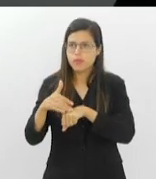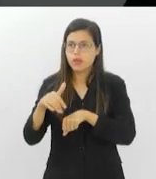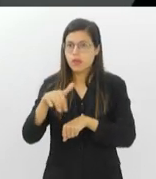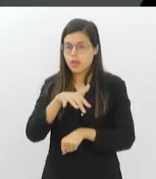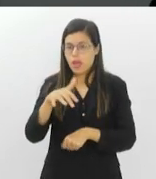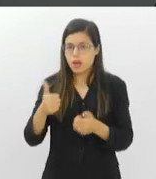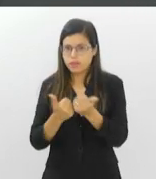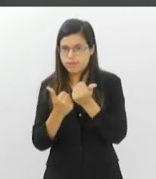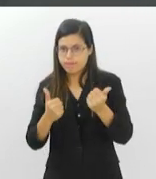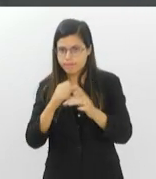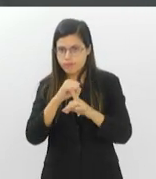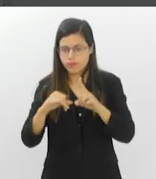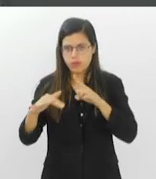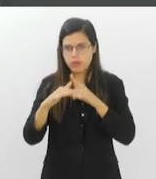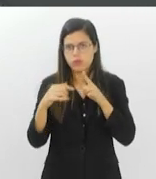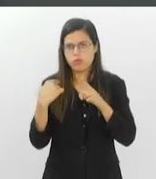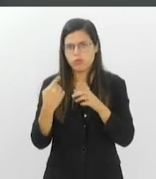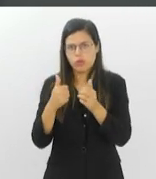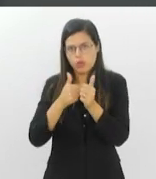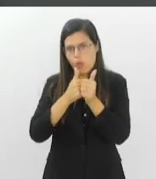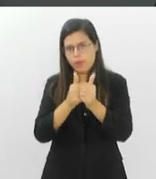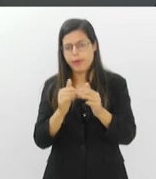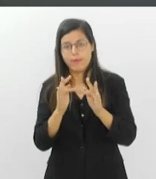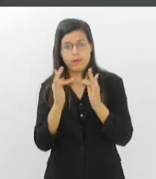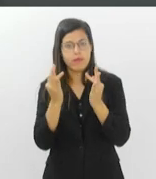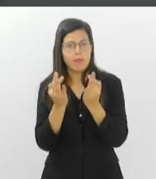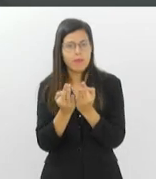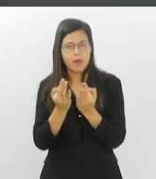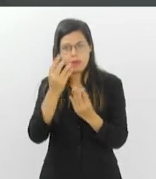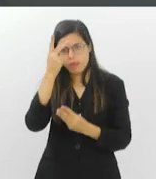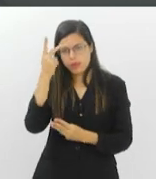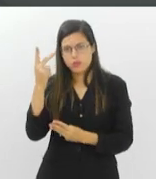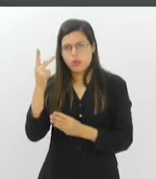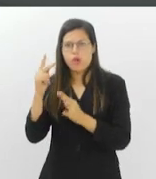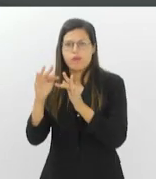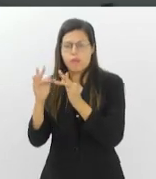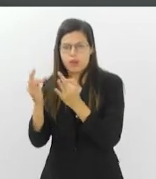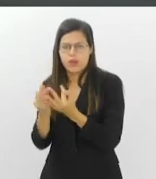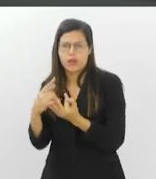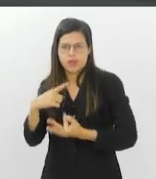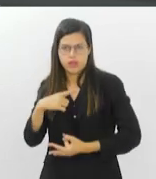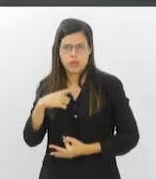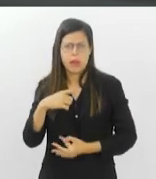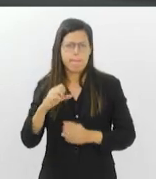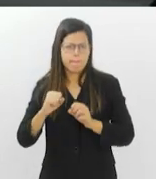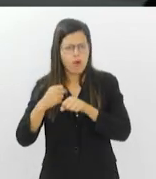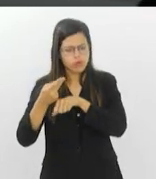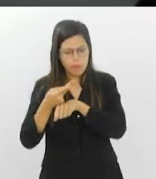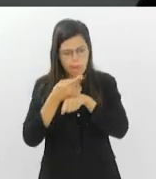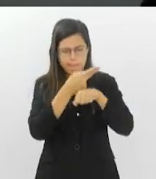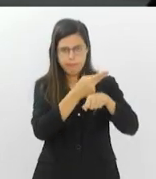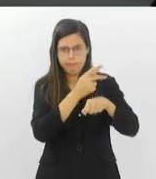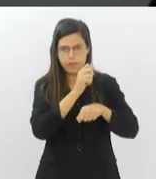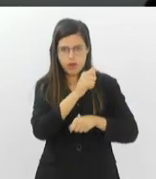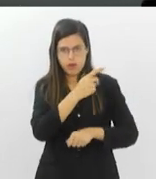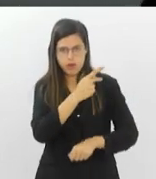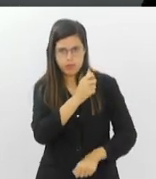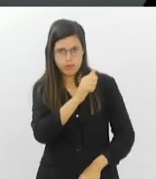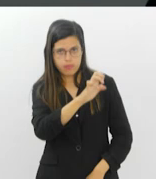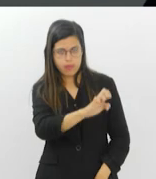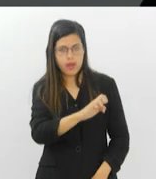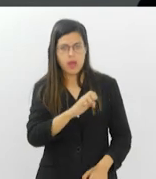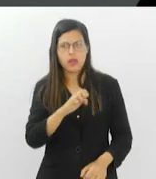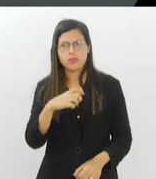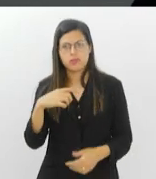fazemos acompanhamento a famílias. Então, as famílias que têm pessoas com deficiência intelectual e autismo, elas podem procurar a APAE, elas passam por um processo